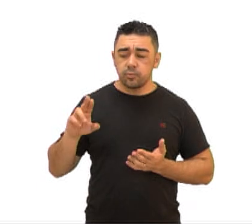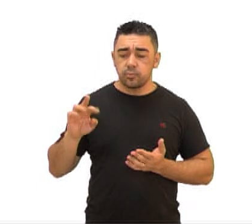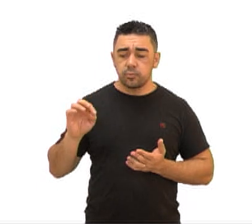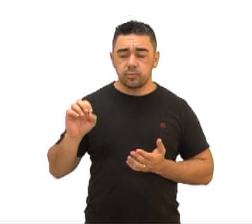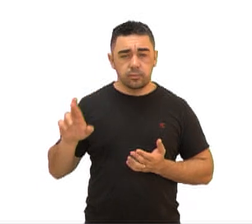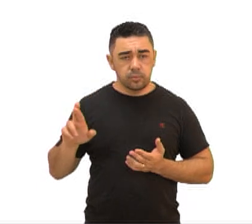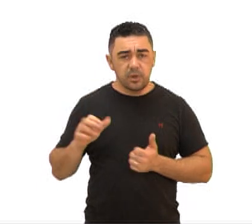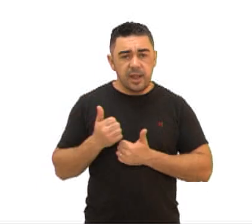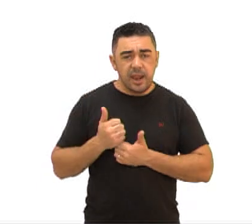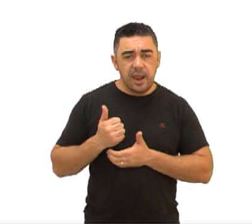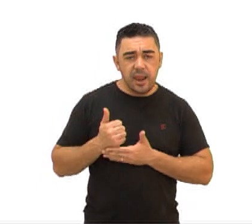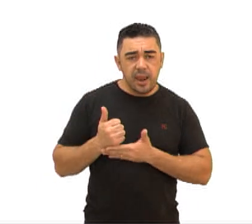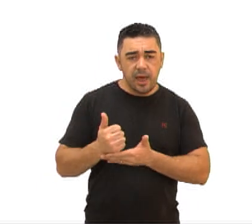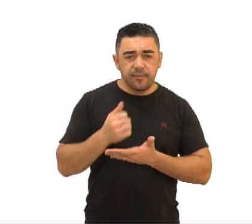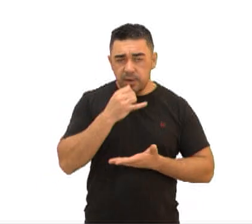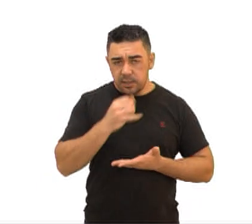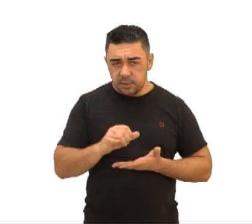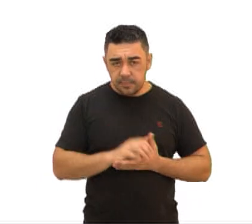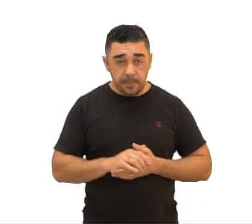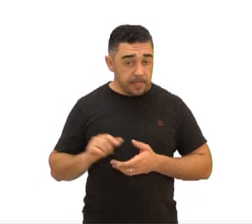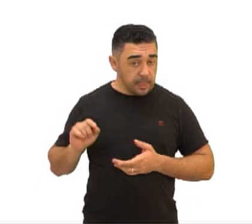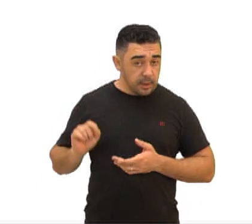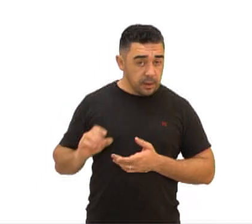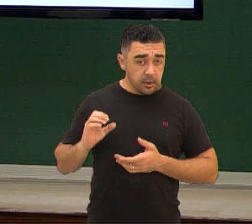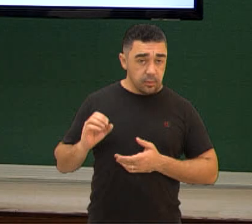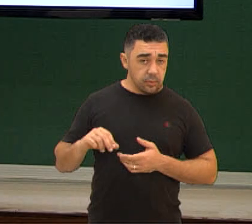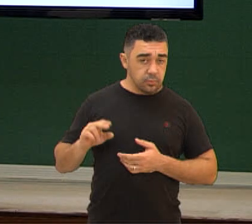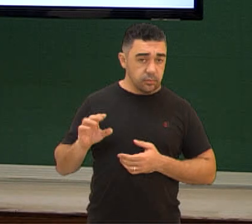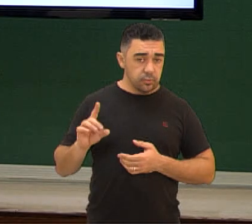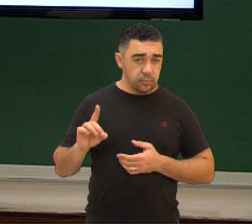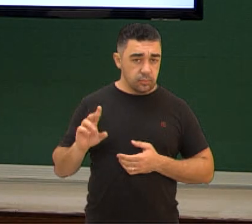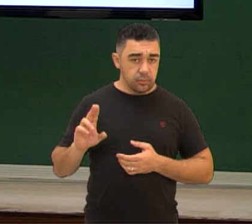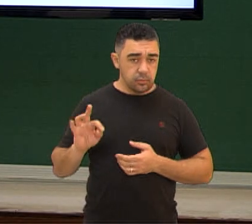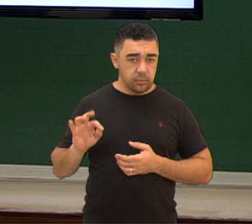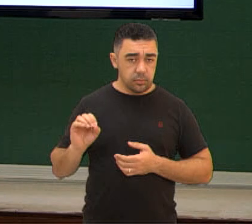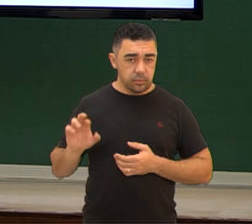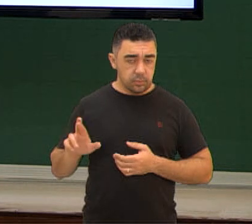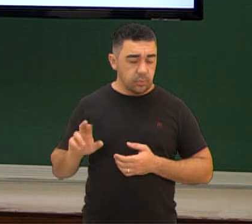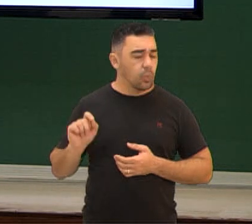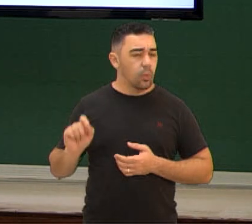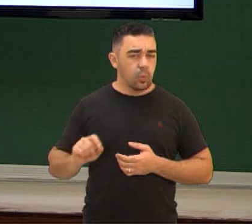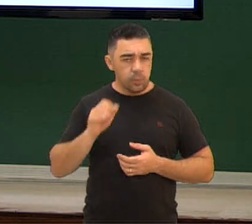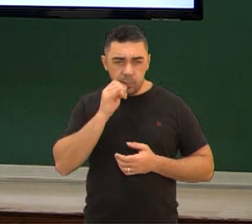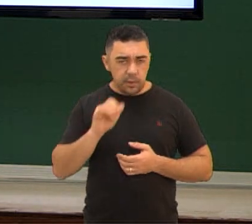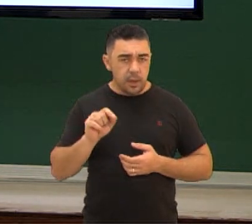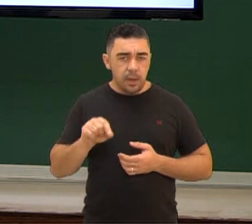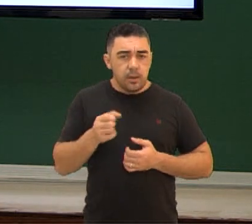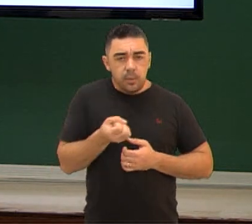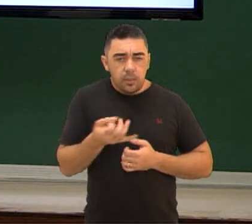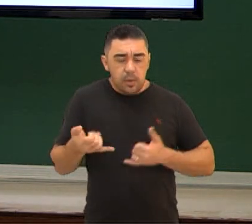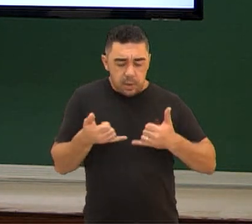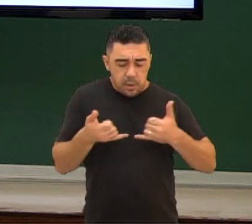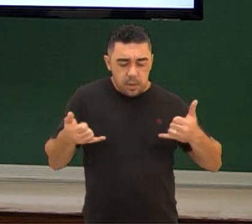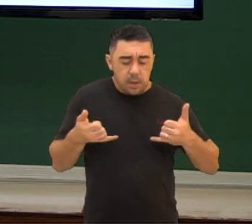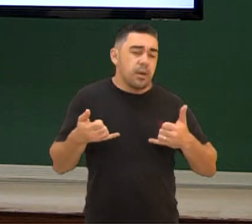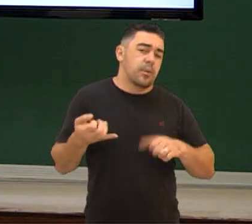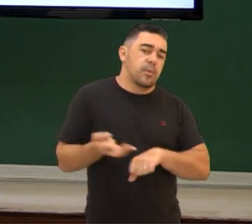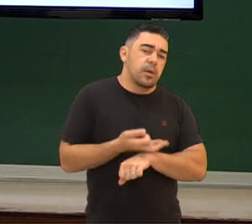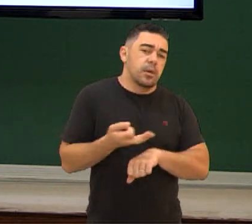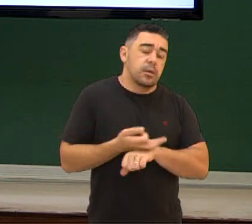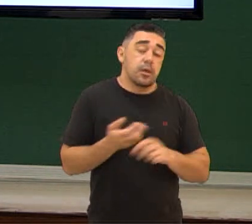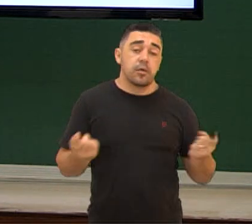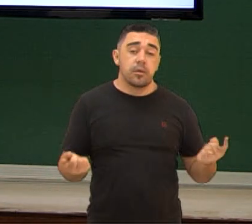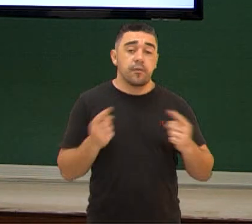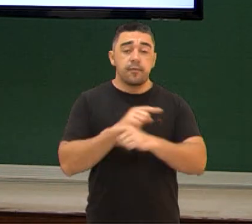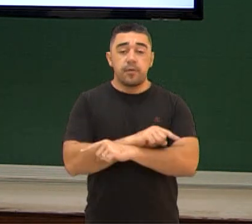um condutor. E esse condutor de eletricidade, ele tem uma condutância elétrica, que é o inverso